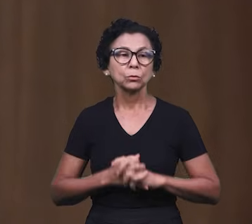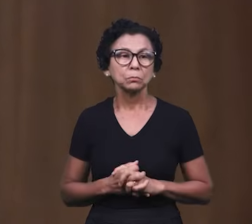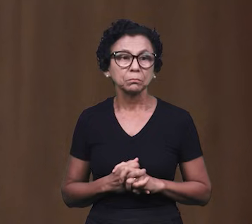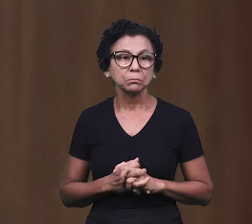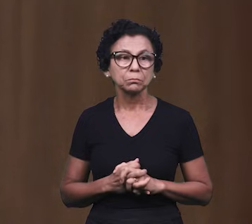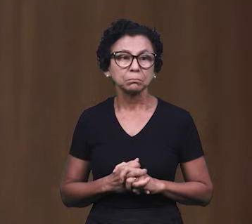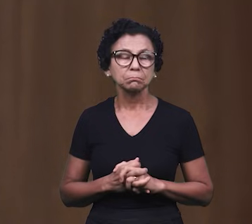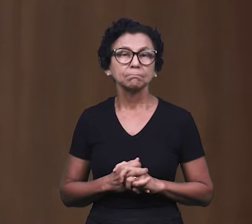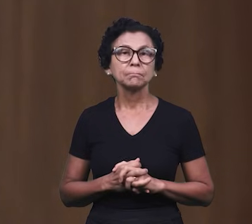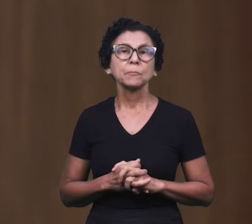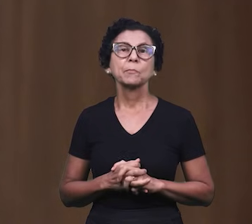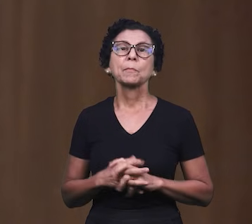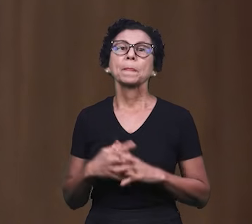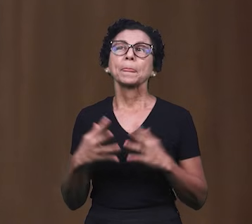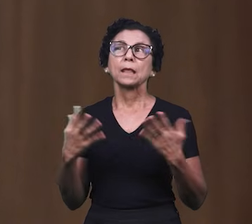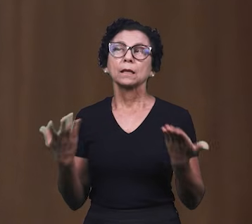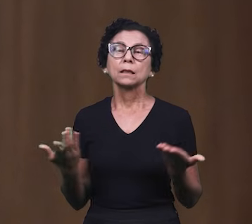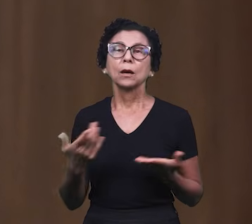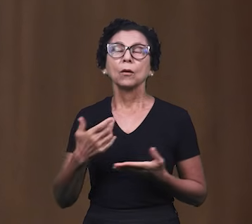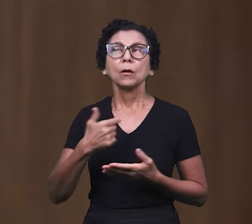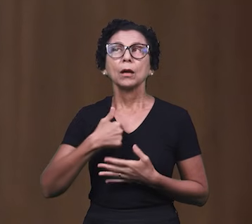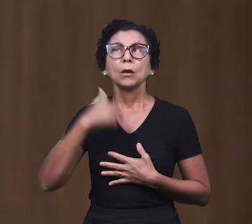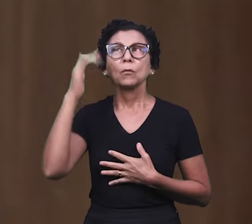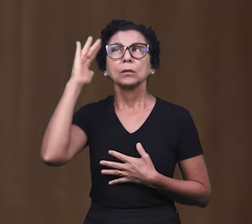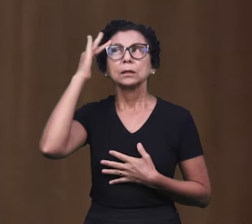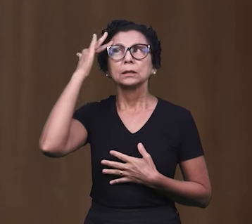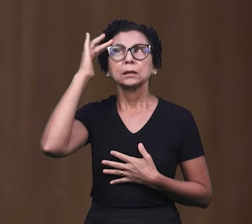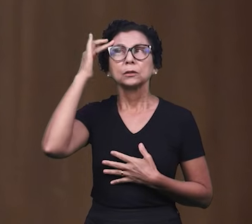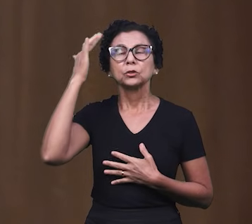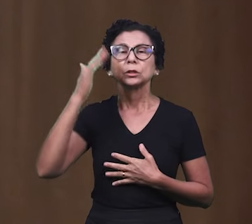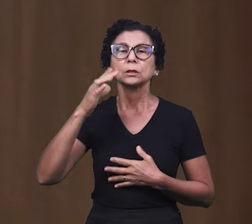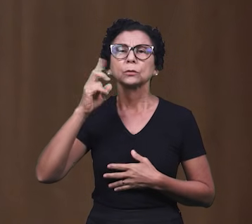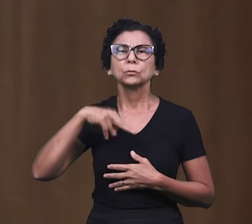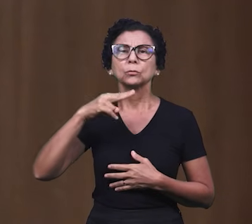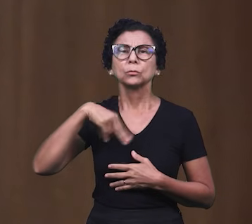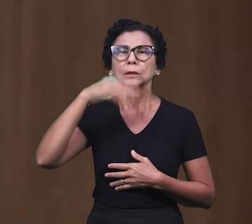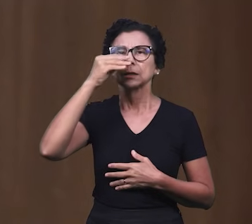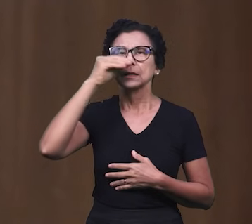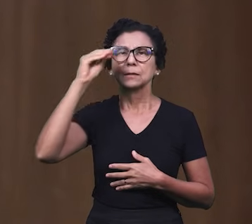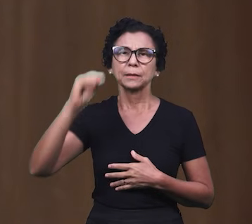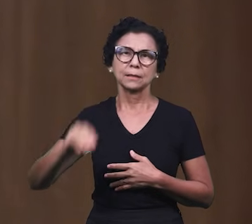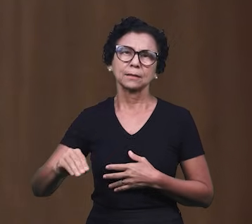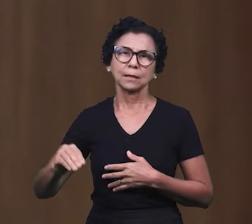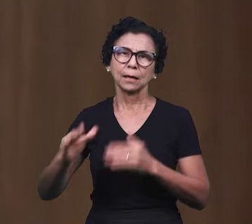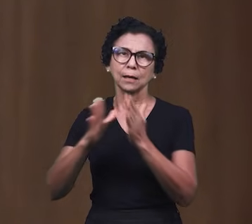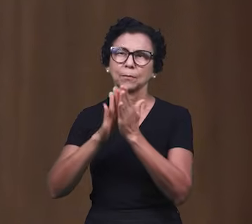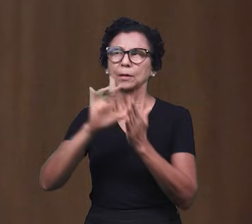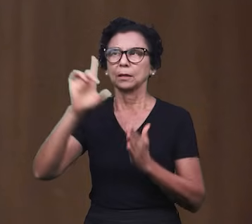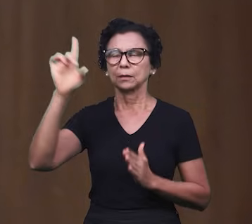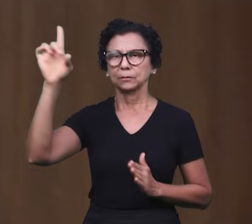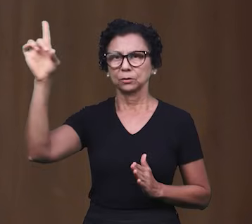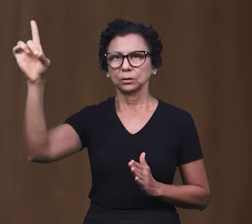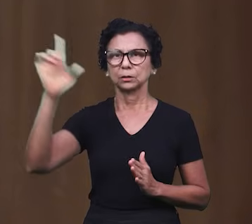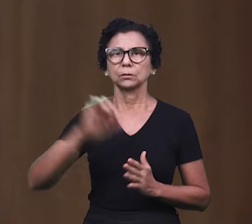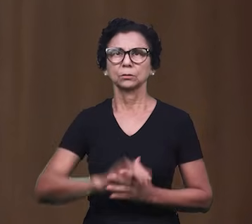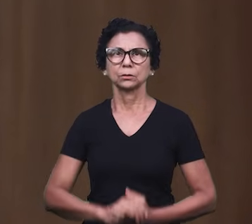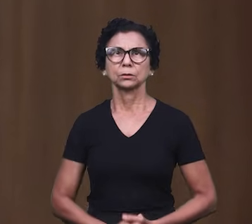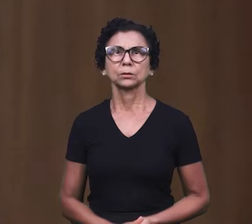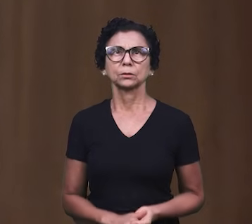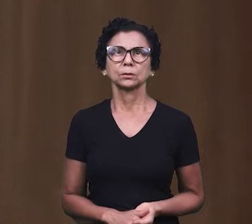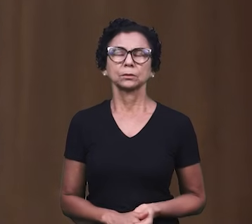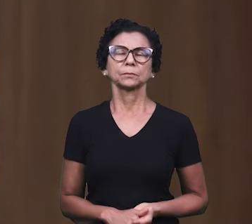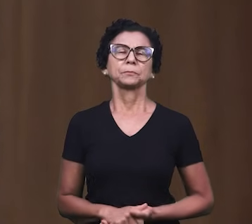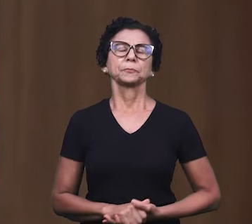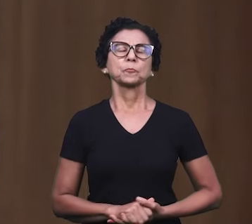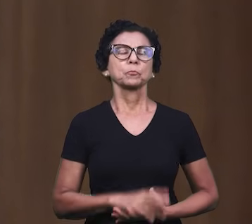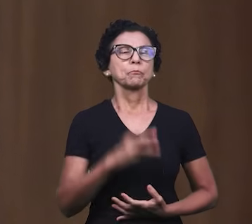as portas para a palavra de Deus. Louvado seja aquele que é e sempre será. Maravilha. Uma